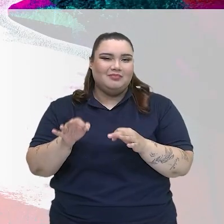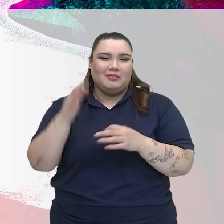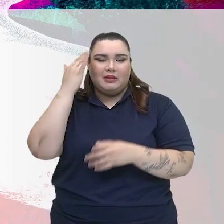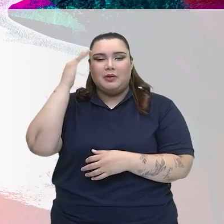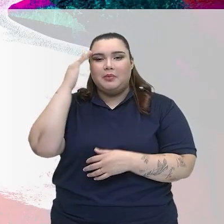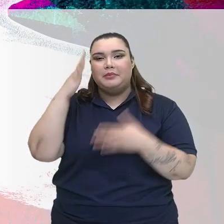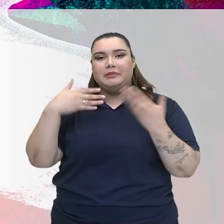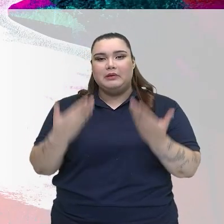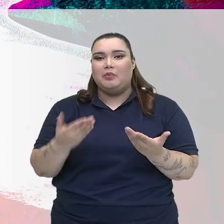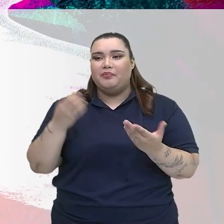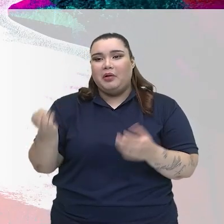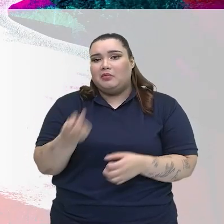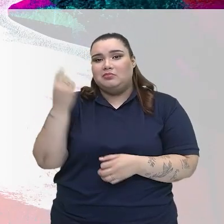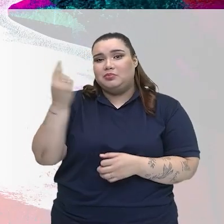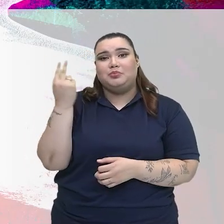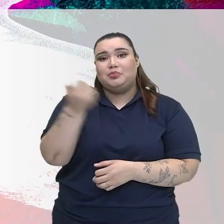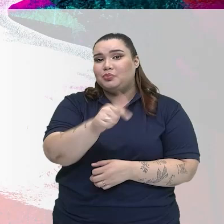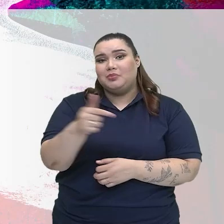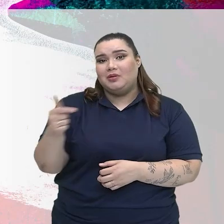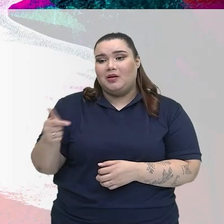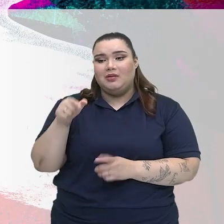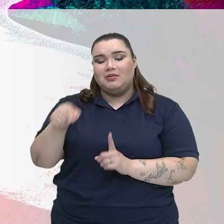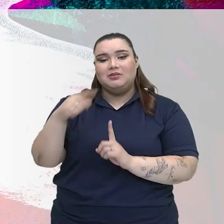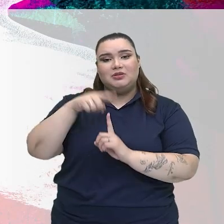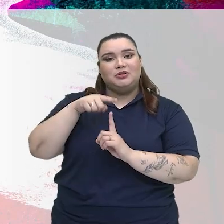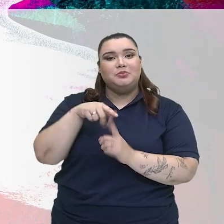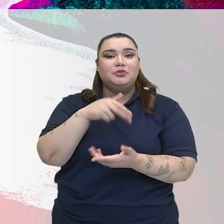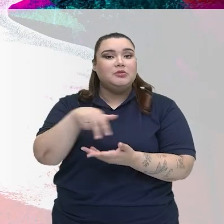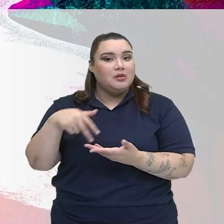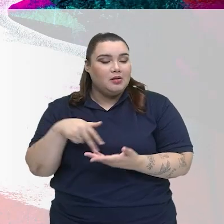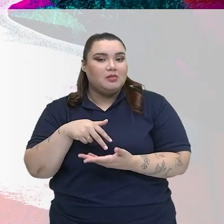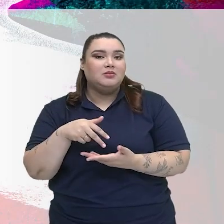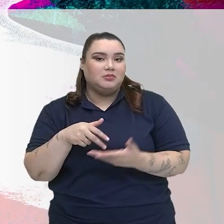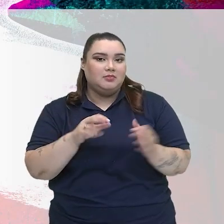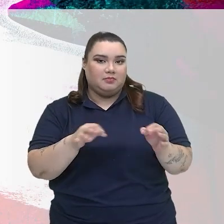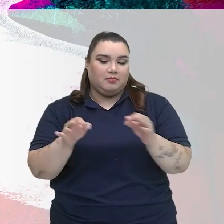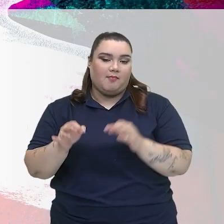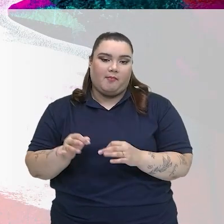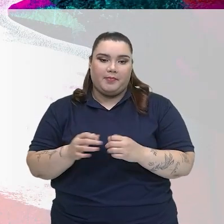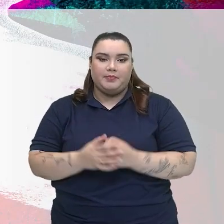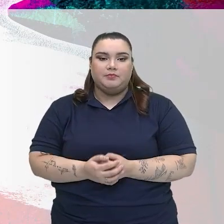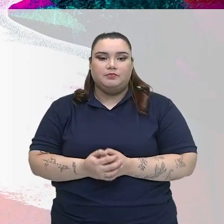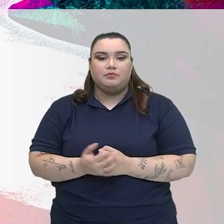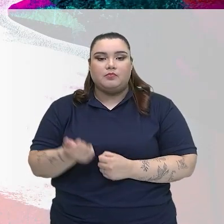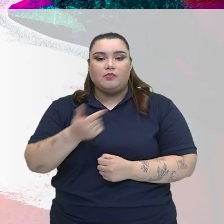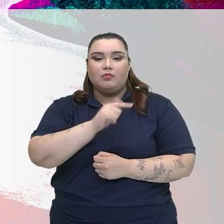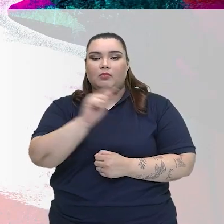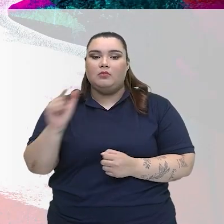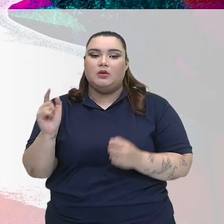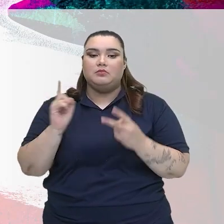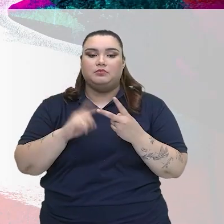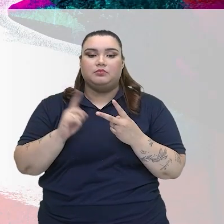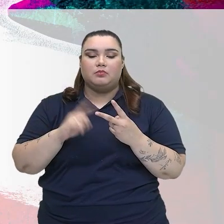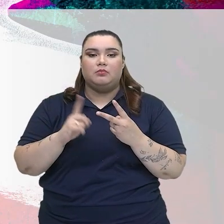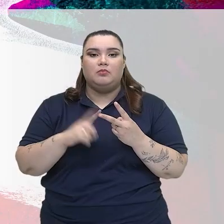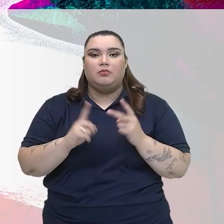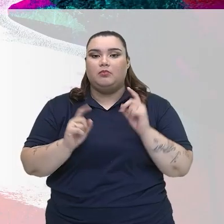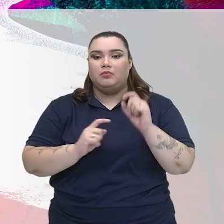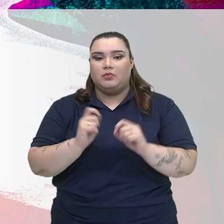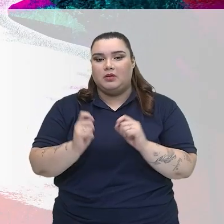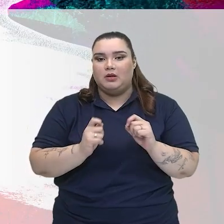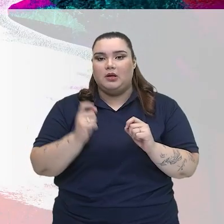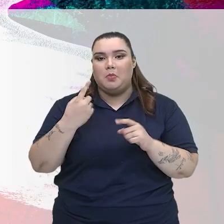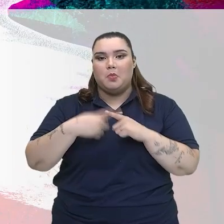certa desvalorização para esse estilo de dança, tá certo? Outro motivo também para haver a mudança